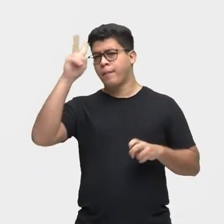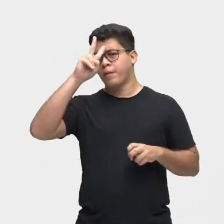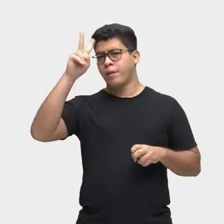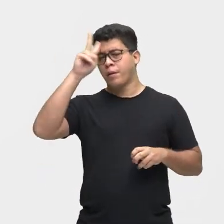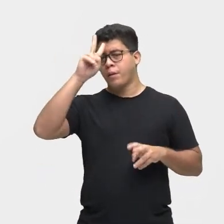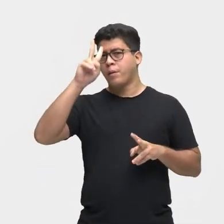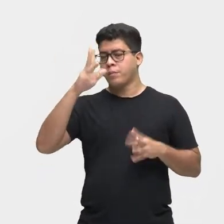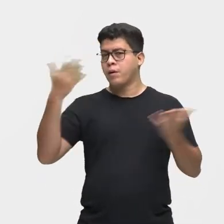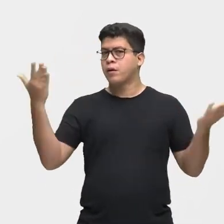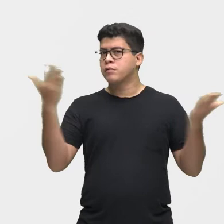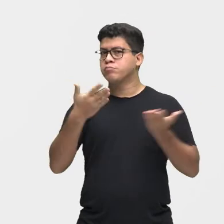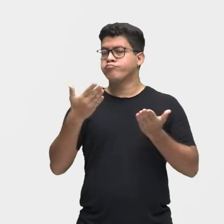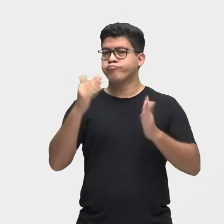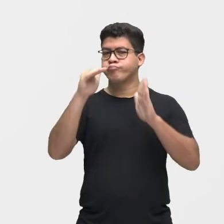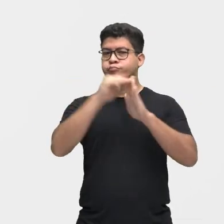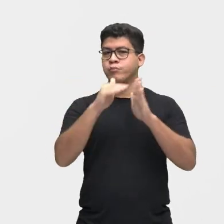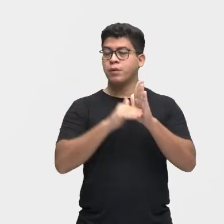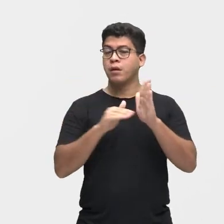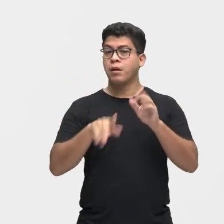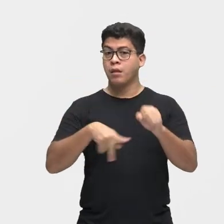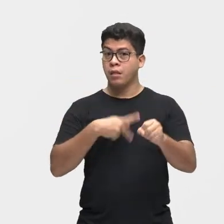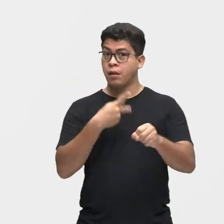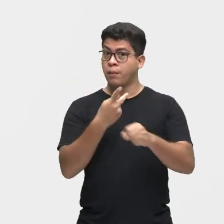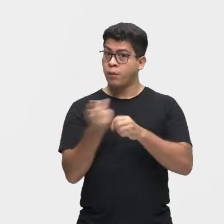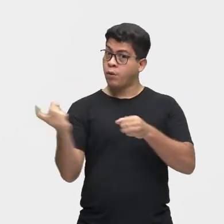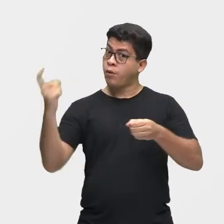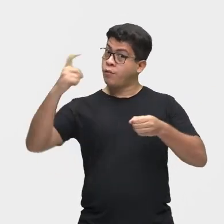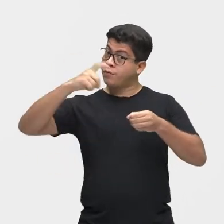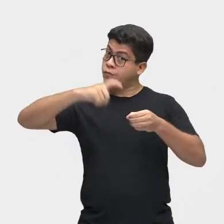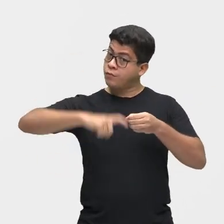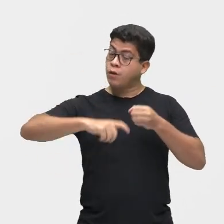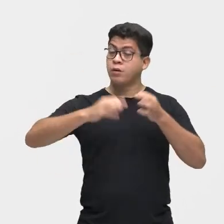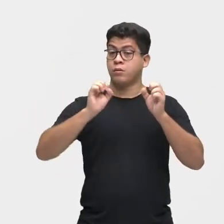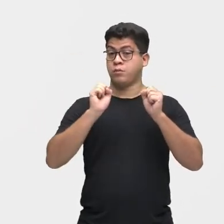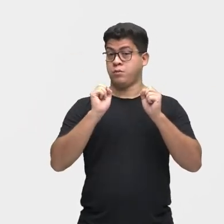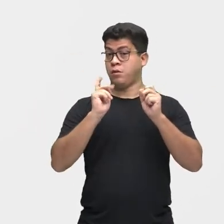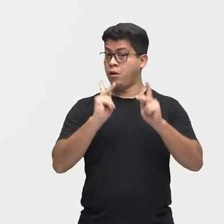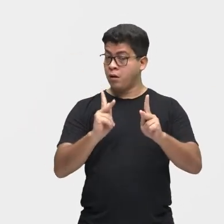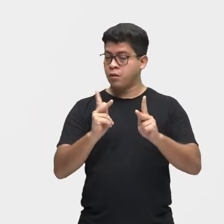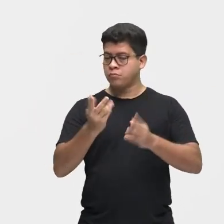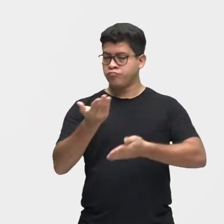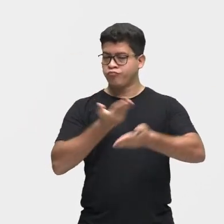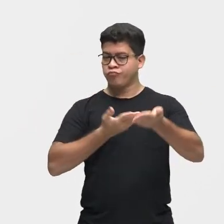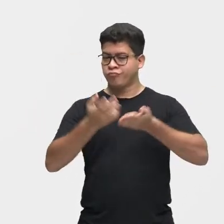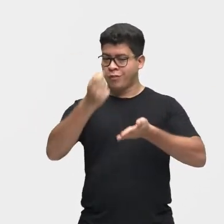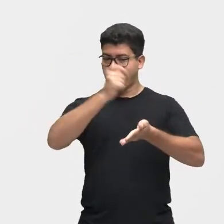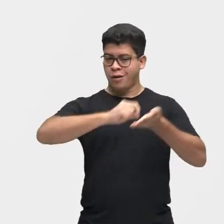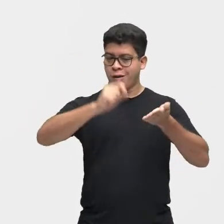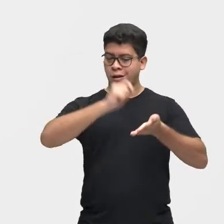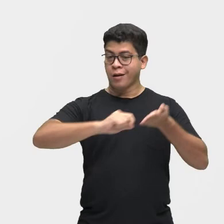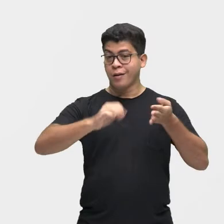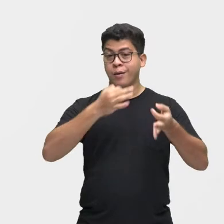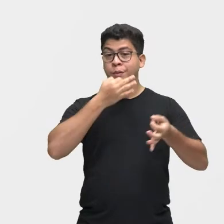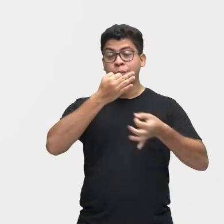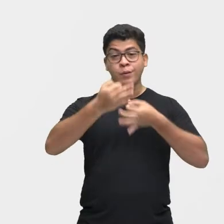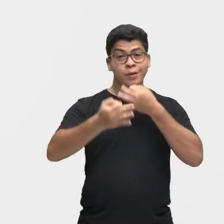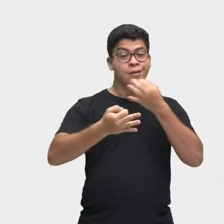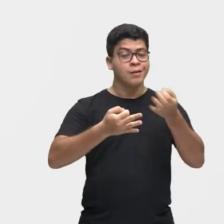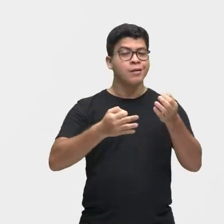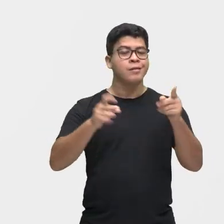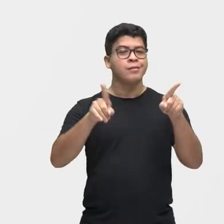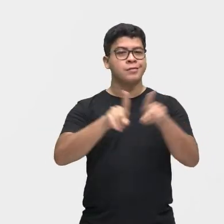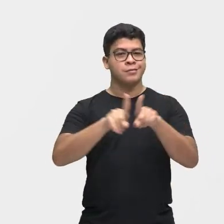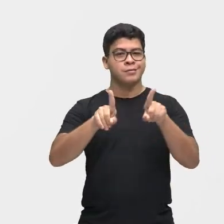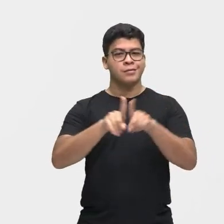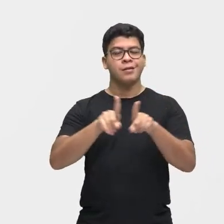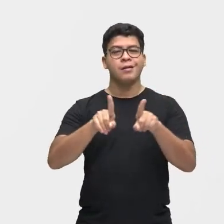nossa aula de hoje. Daqui a pouco eu vou retornar aí para a nossa correção, tá certo? E também trazer nos comentários